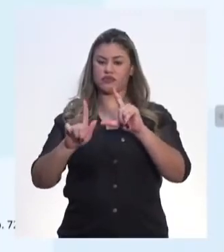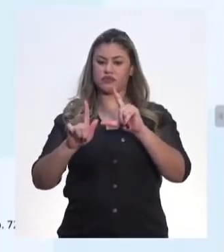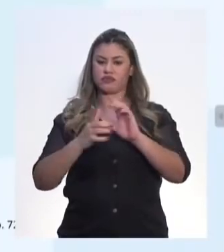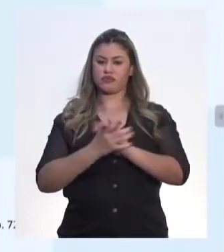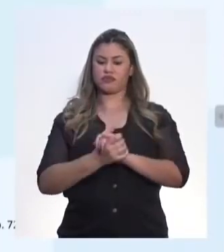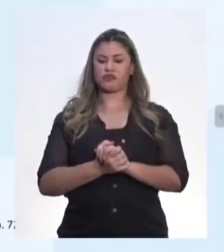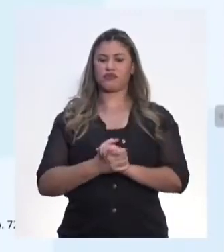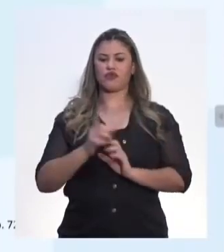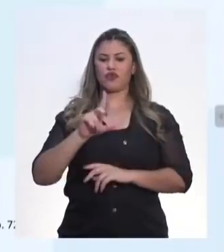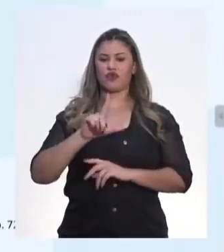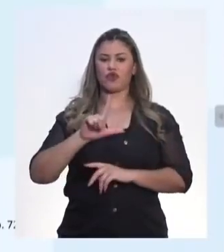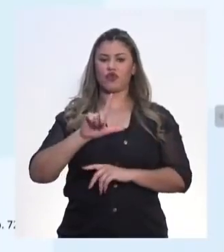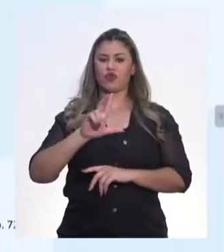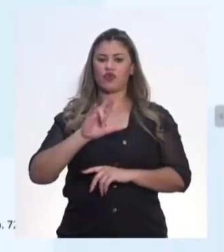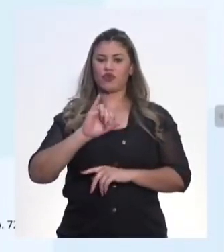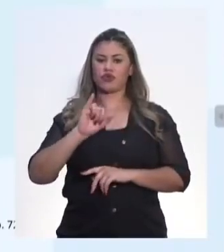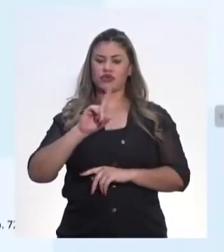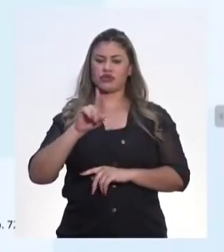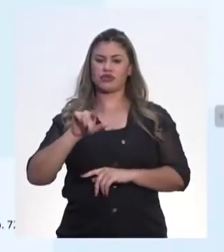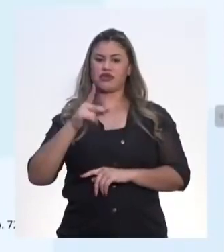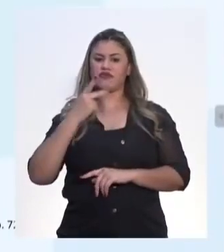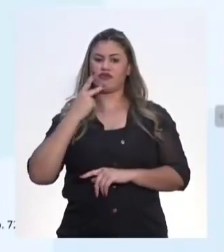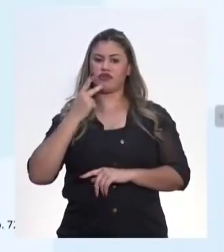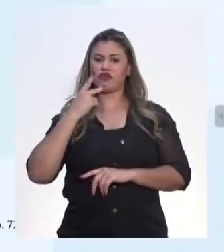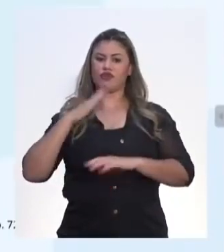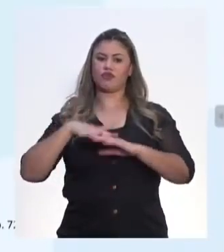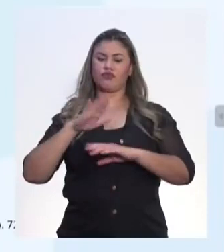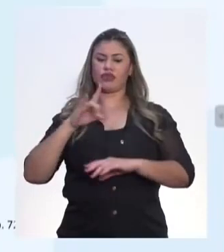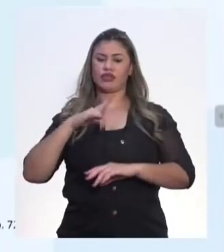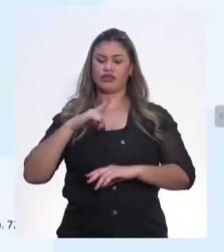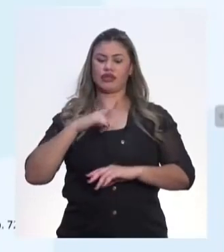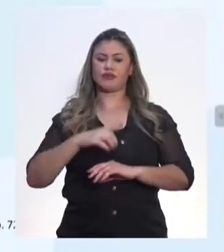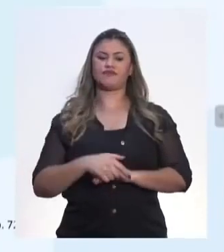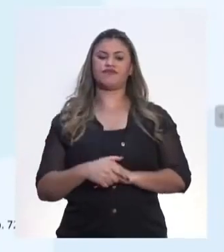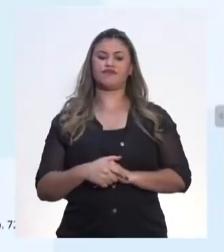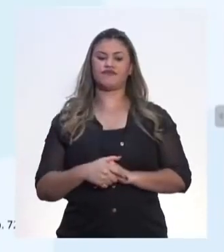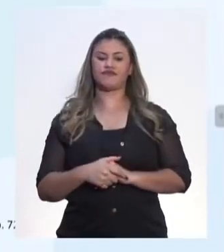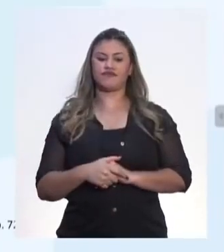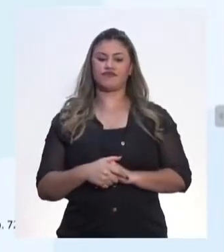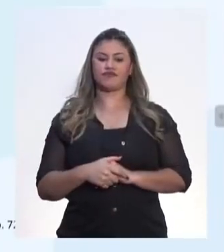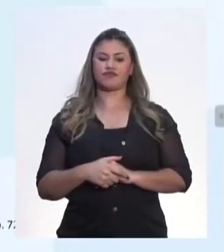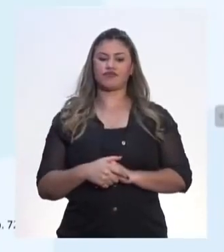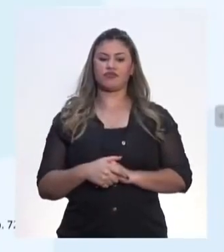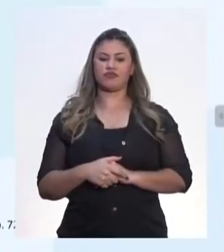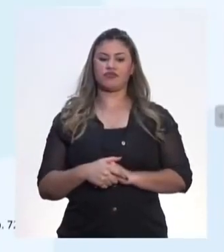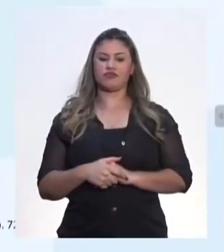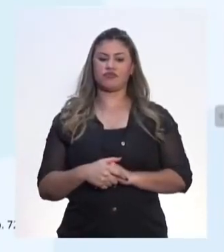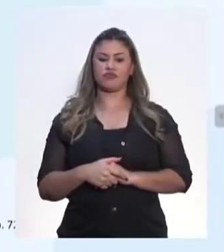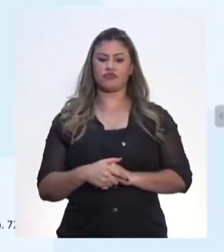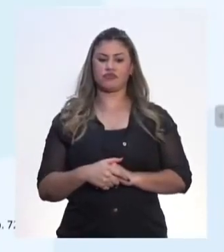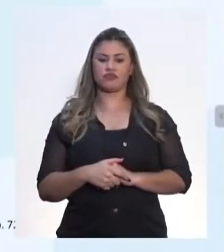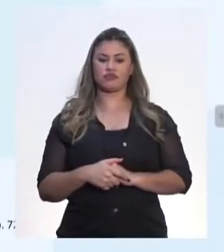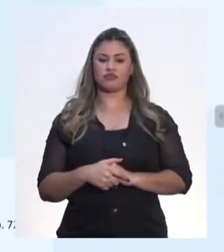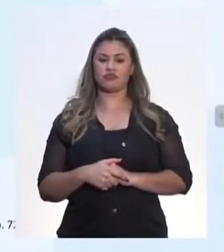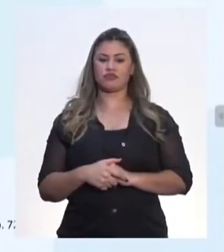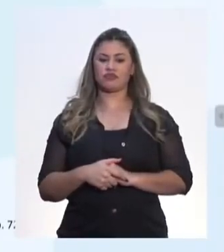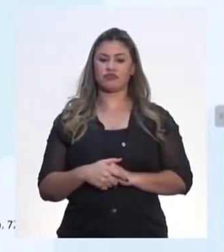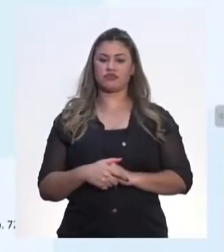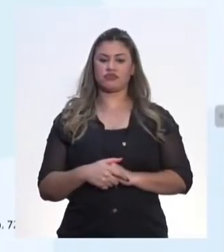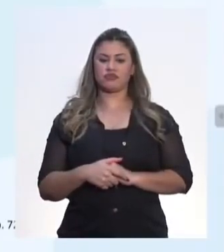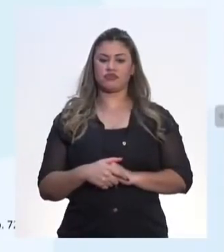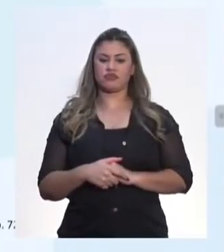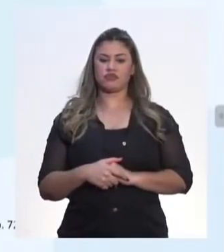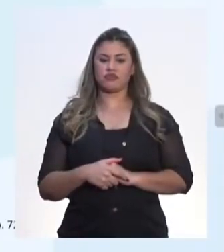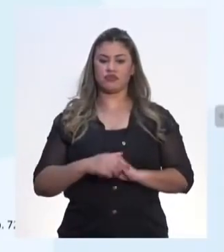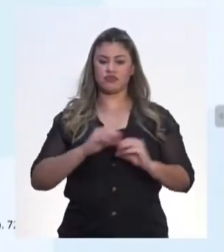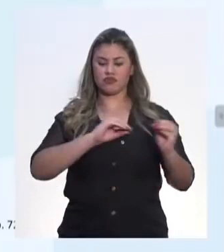Faltou um passozinho, Luísa, para essa definição. Isso mesmo. Então, eu transportar esse 60, Que eu tenho que transportar correspondente